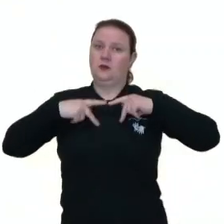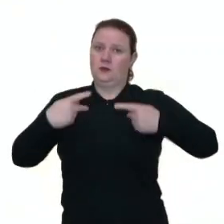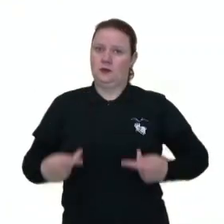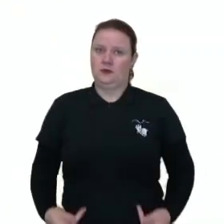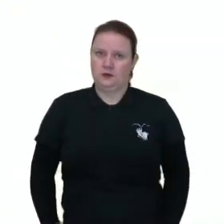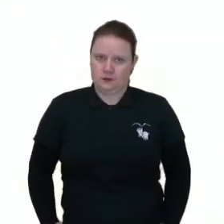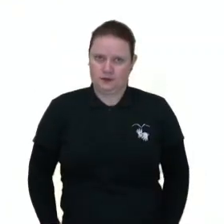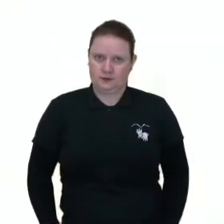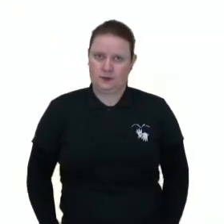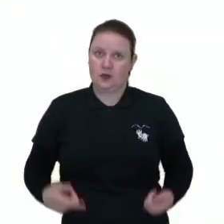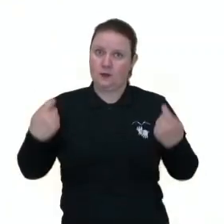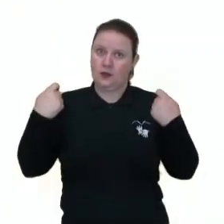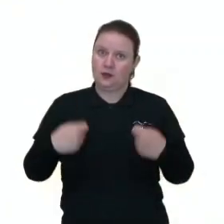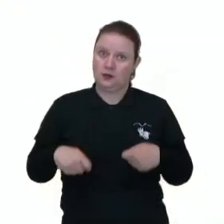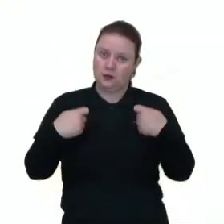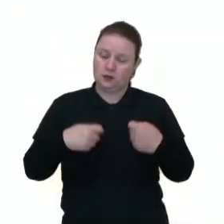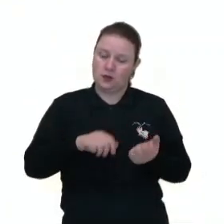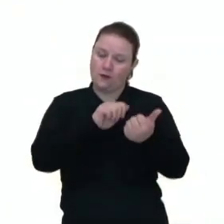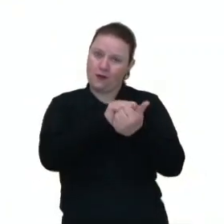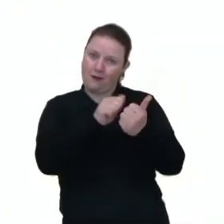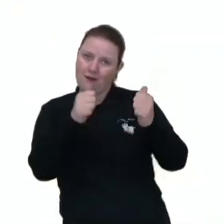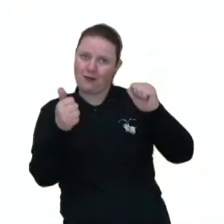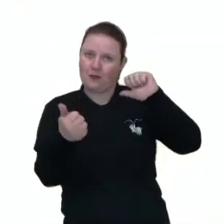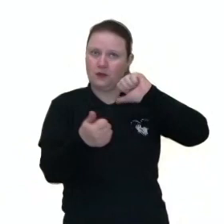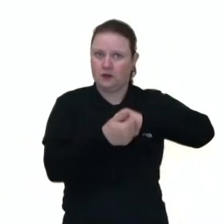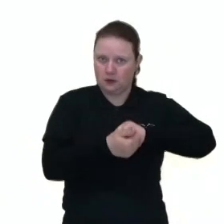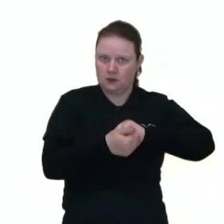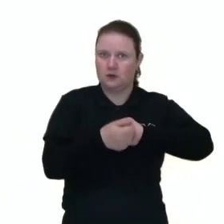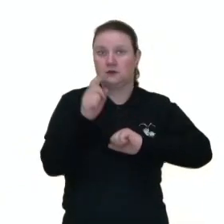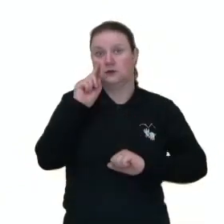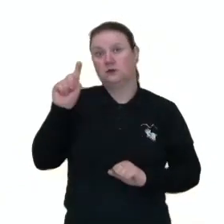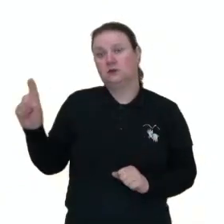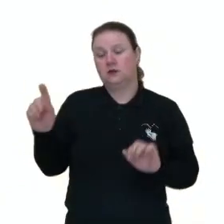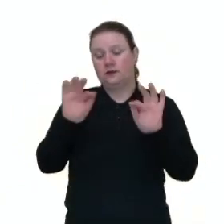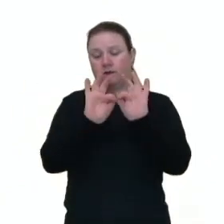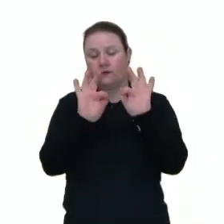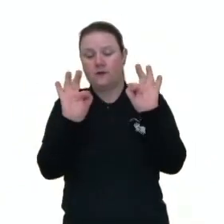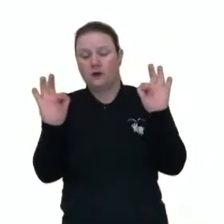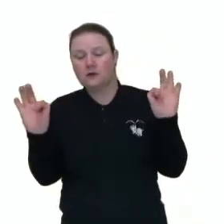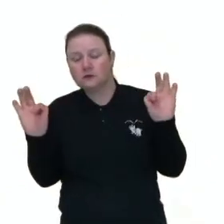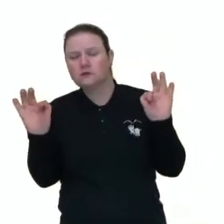que fazer toda uma alteração aqui dentro da minha frase